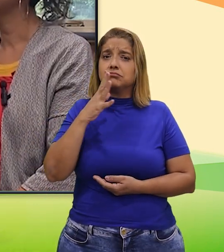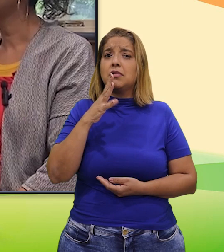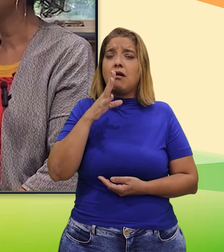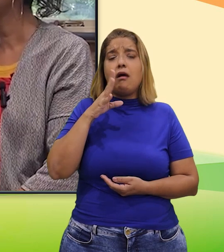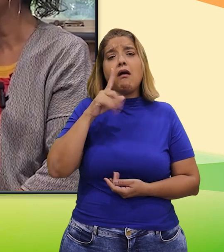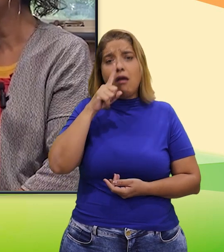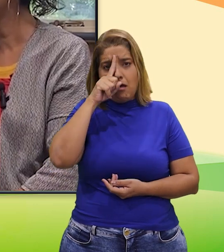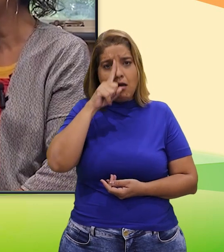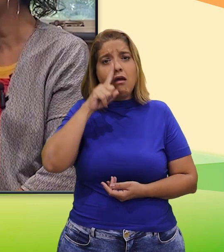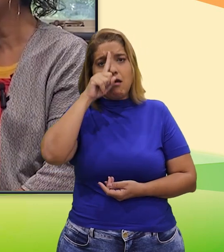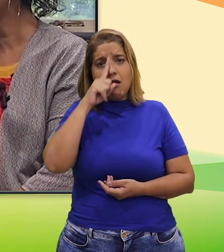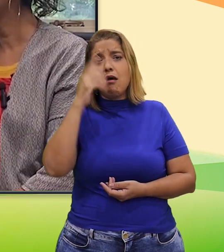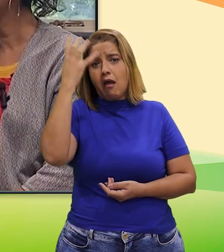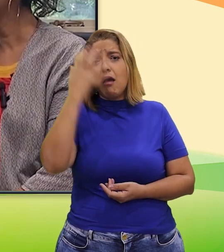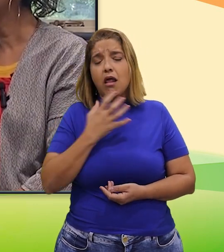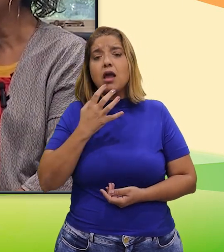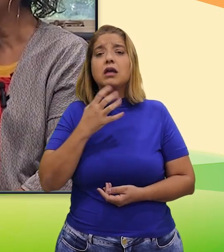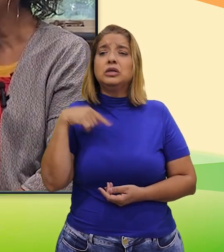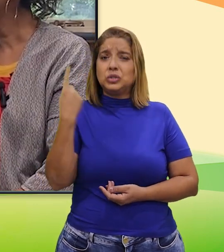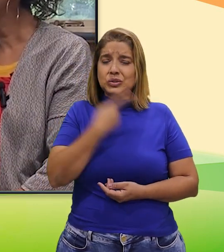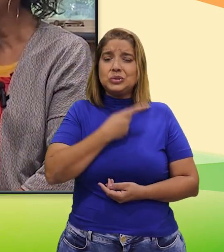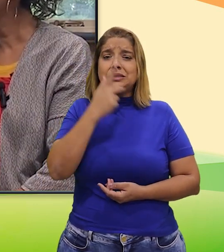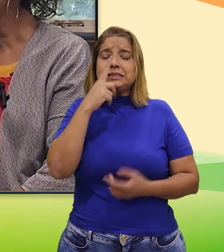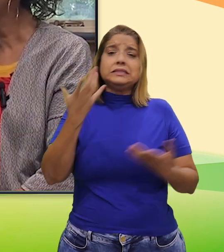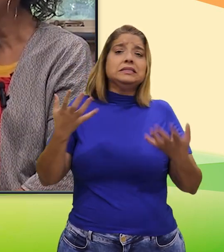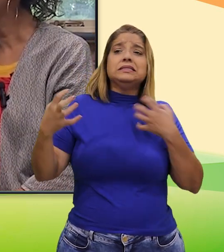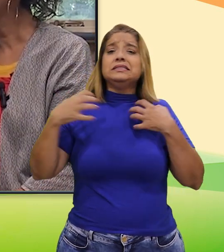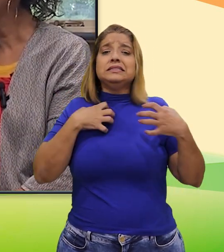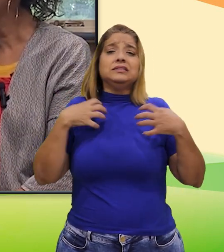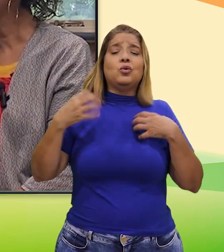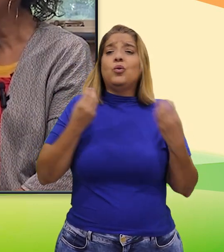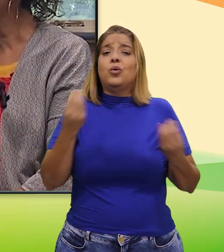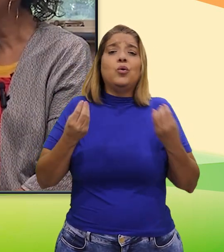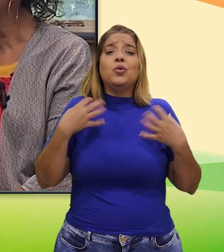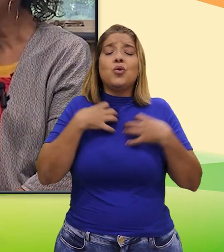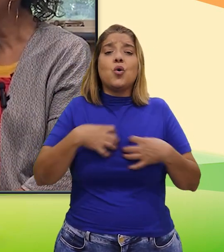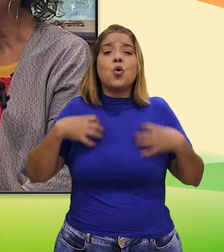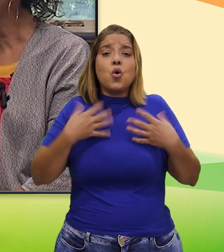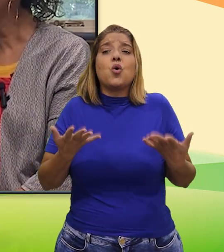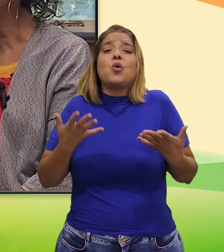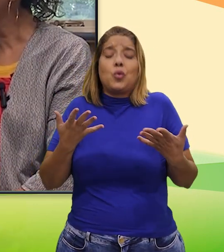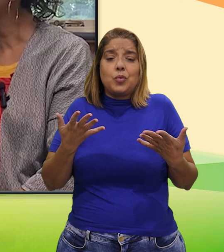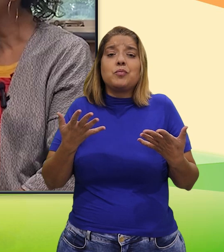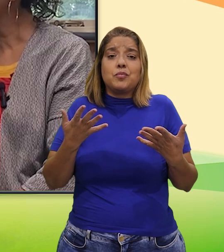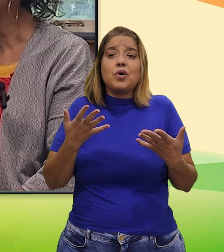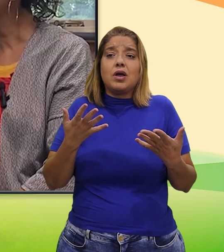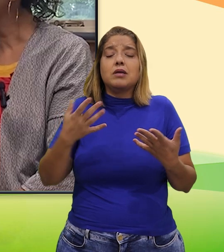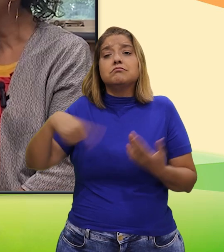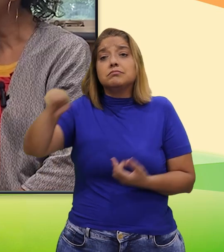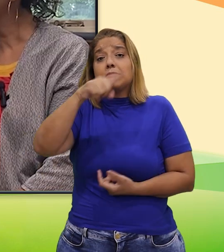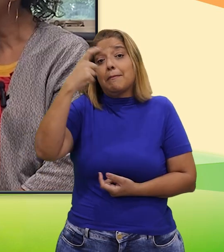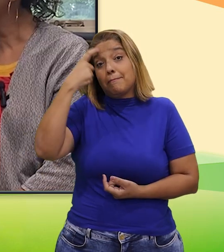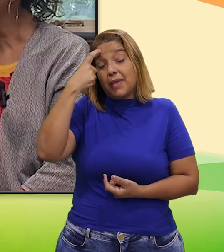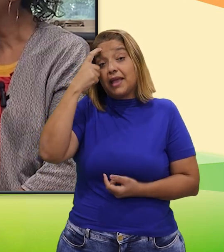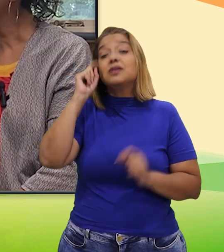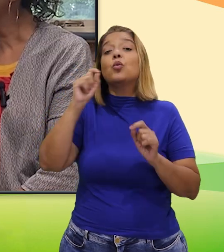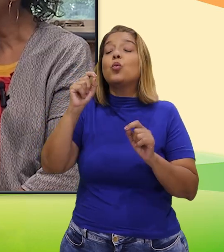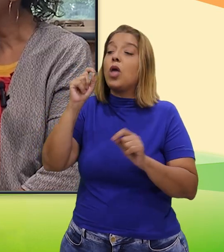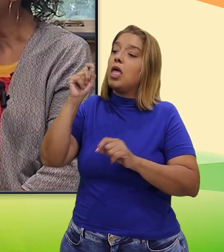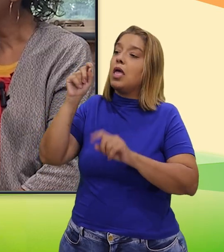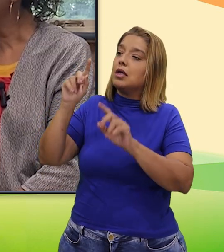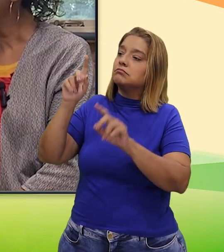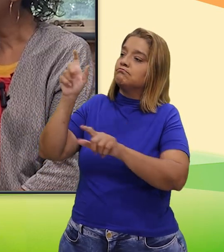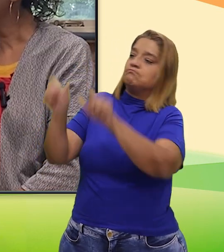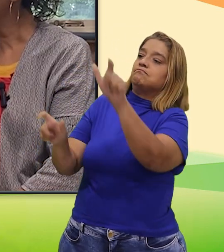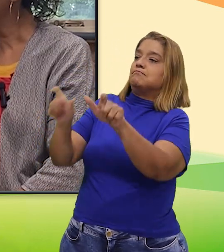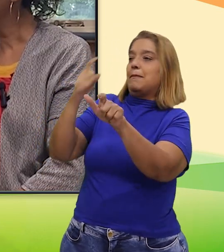mais gritante, mais nos incomoda, porque o caráter, como que eu sempre falo, né, antropocêntrico